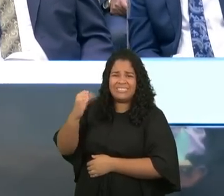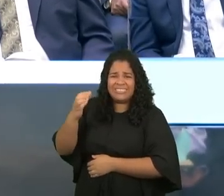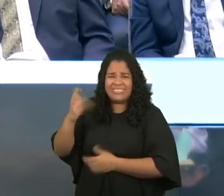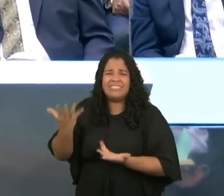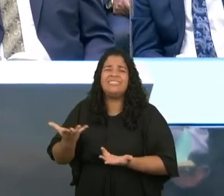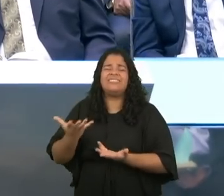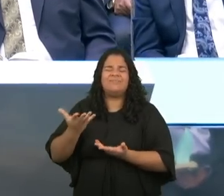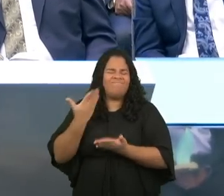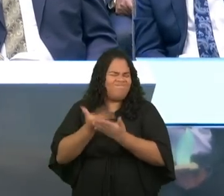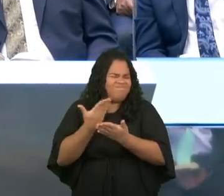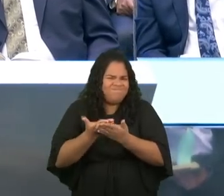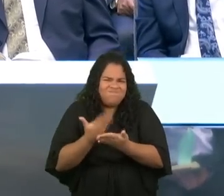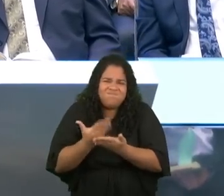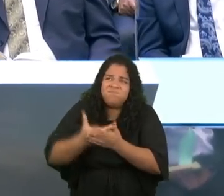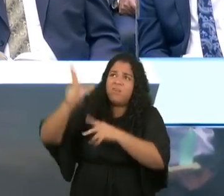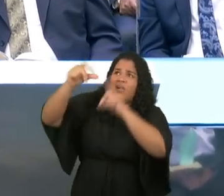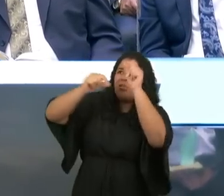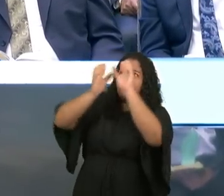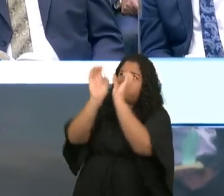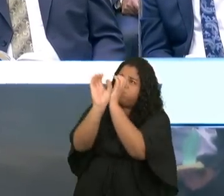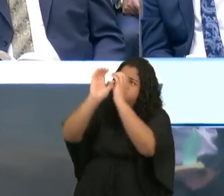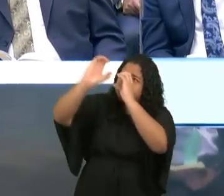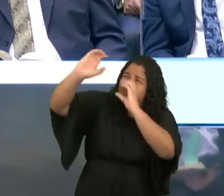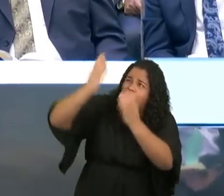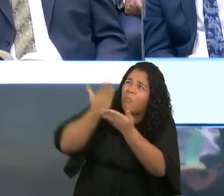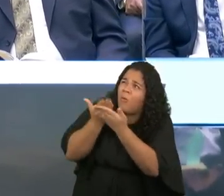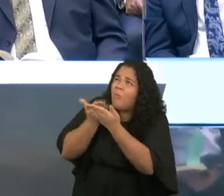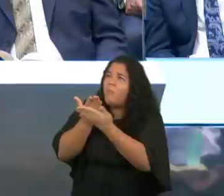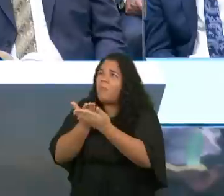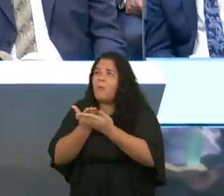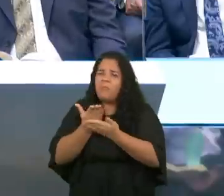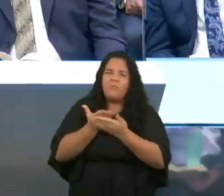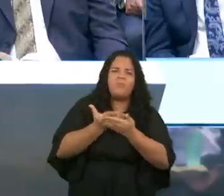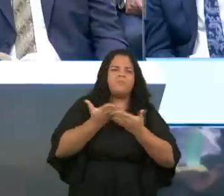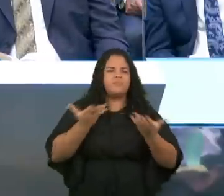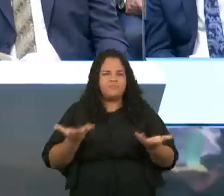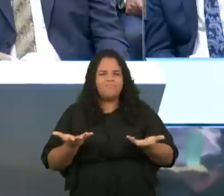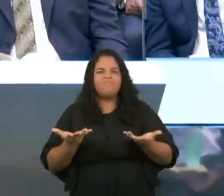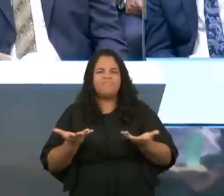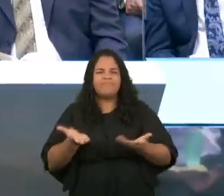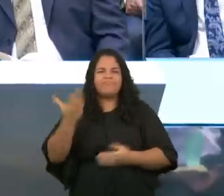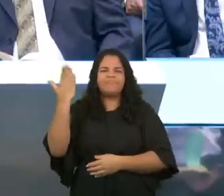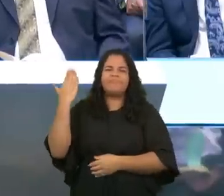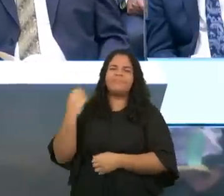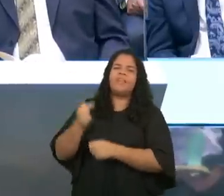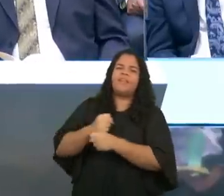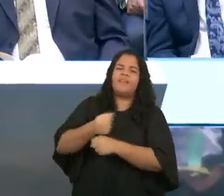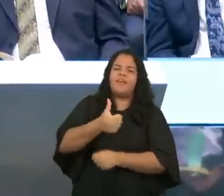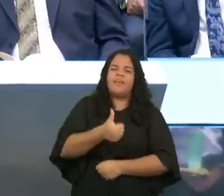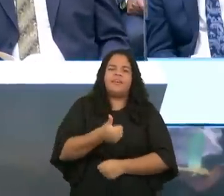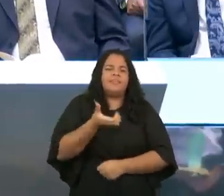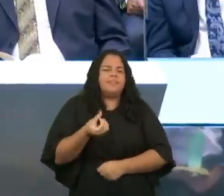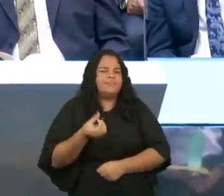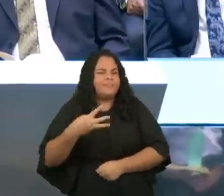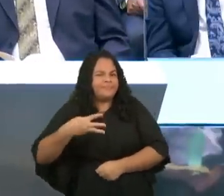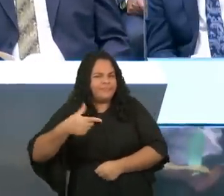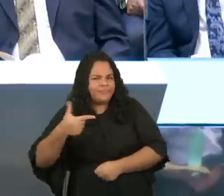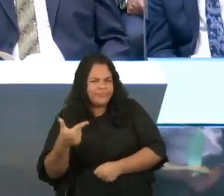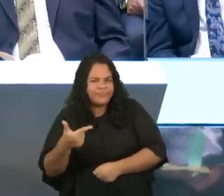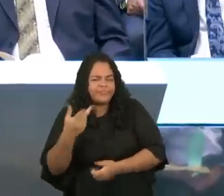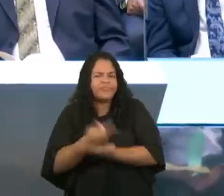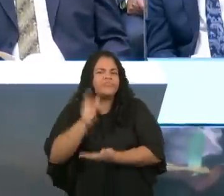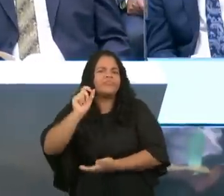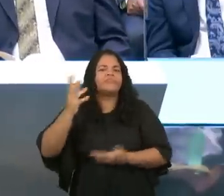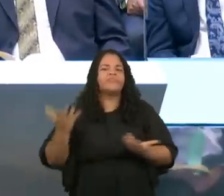eita, ele é pai de muita coisa, ele é pai da ciência moderna. E em 1632, 10 anos antes dele morrer, em sua